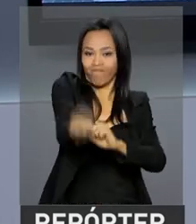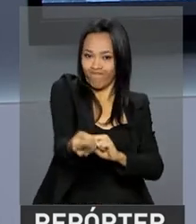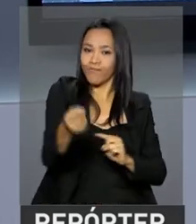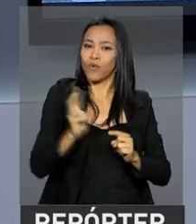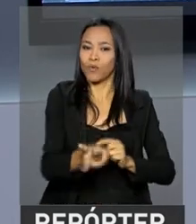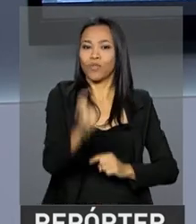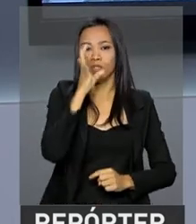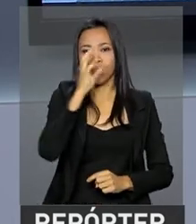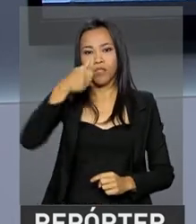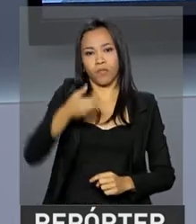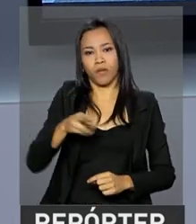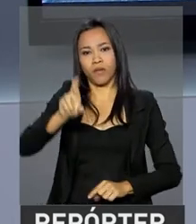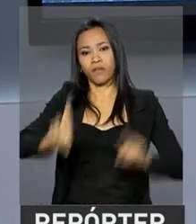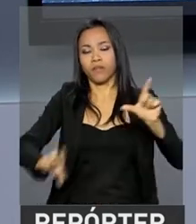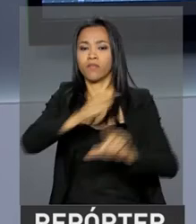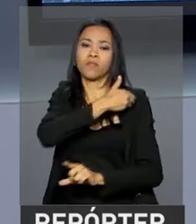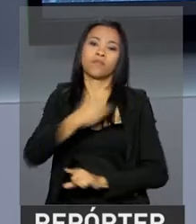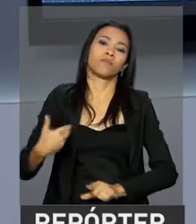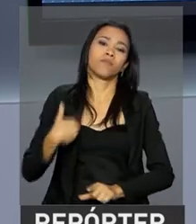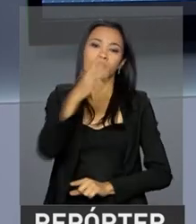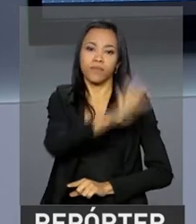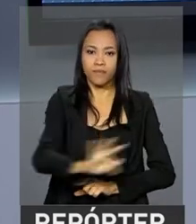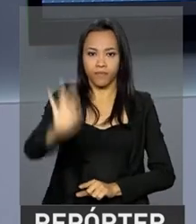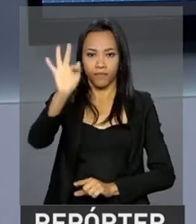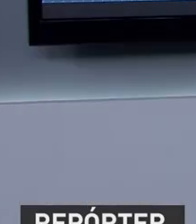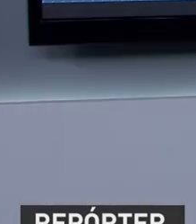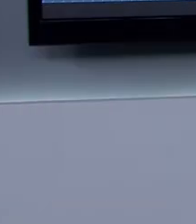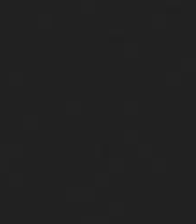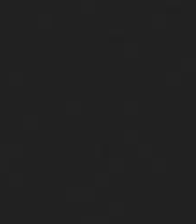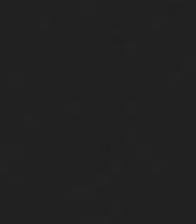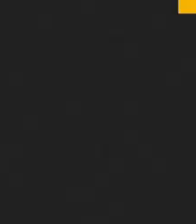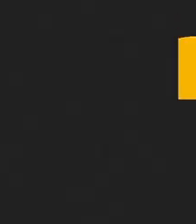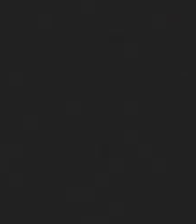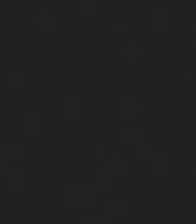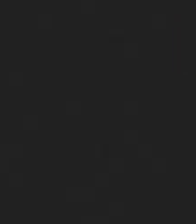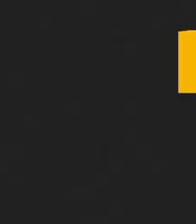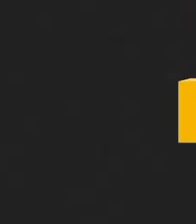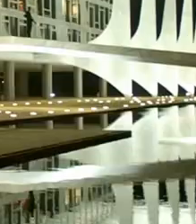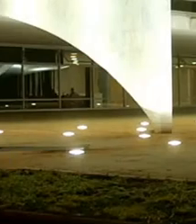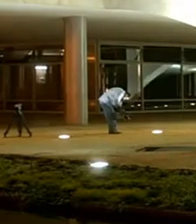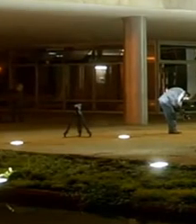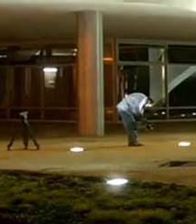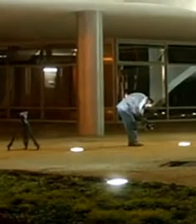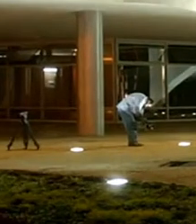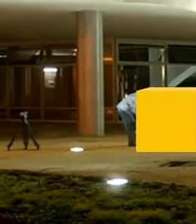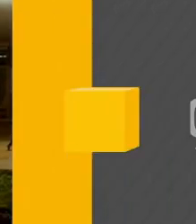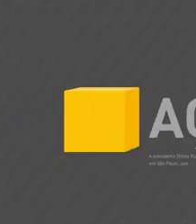Continue com a gente na NBR, a TV do Governo Federal.